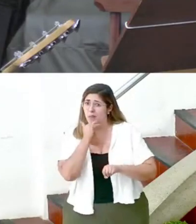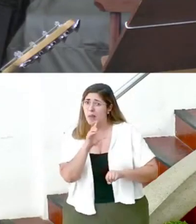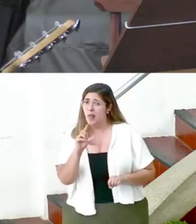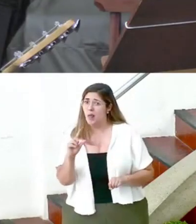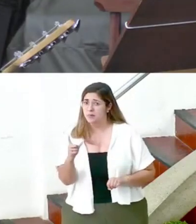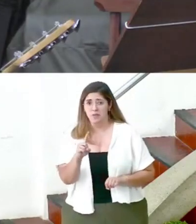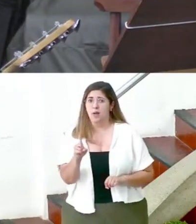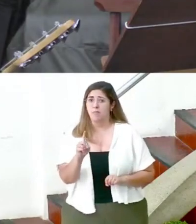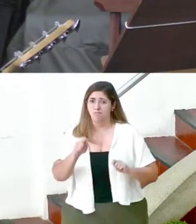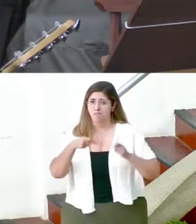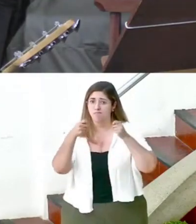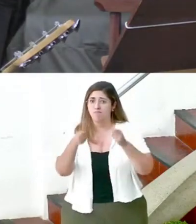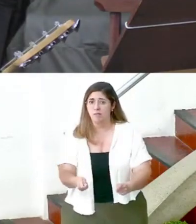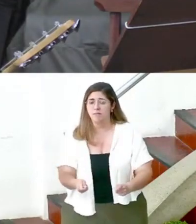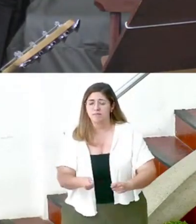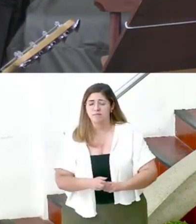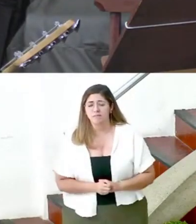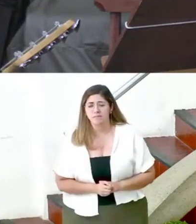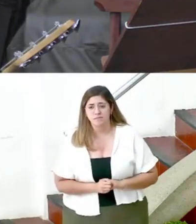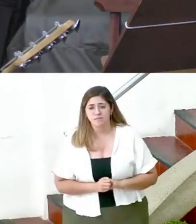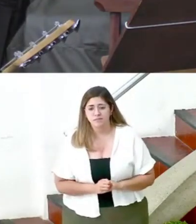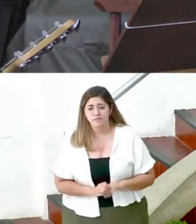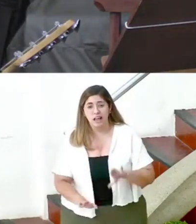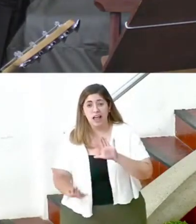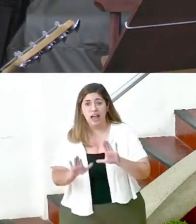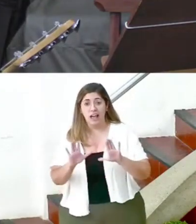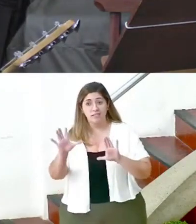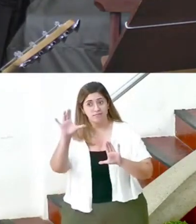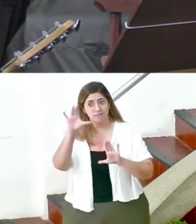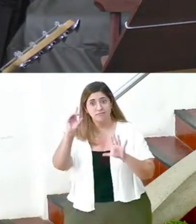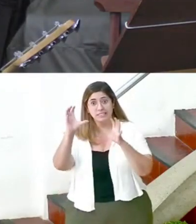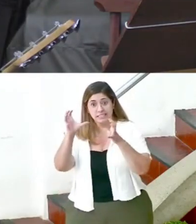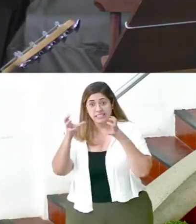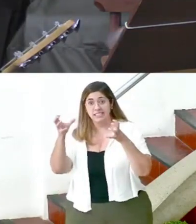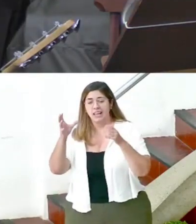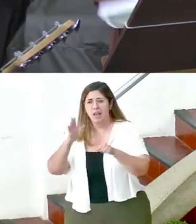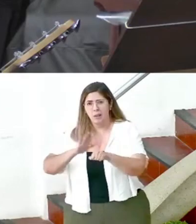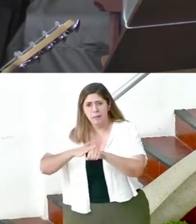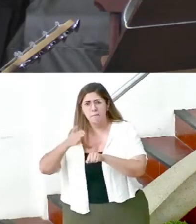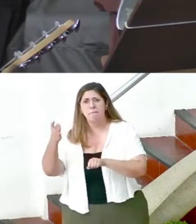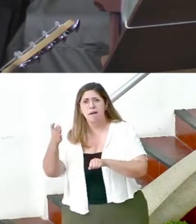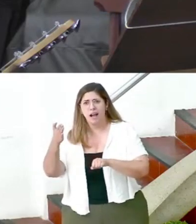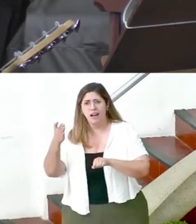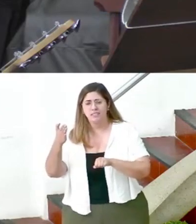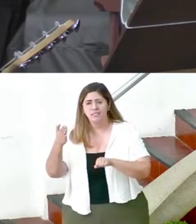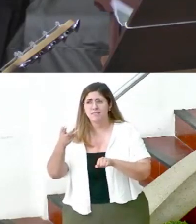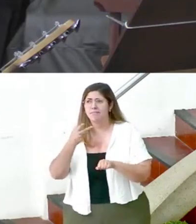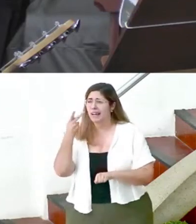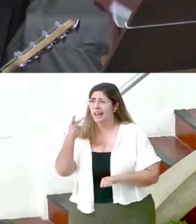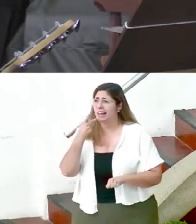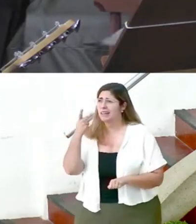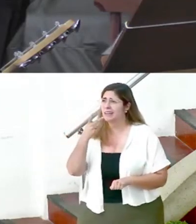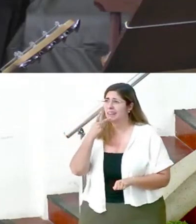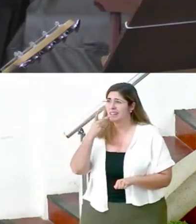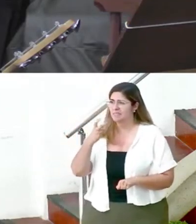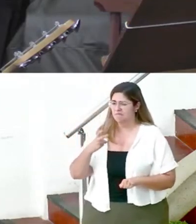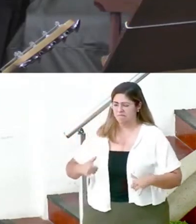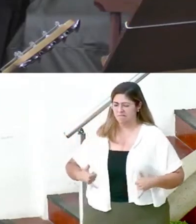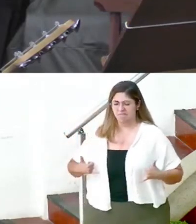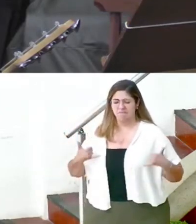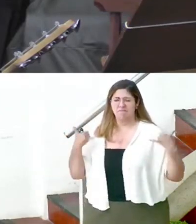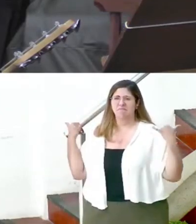contra mim. Talvez Deus me queira ver mais como o publicano que quando sobe para